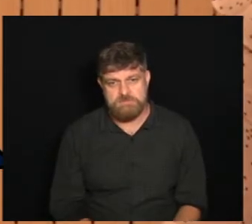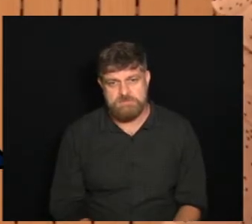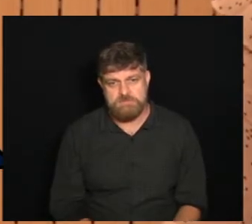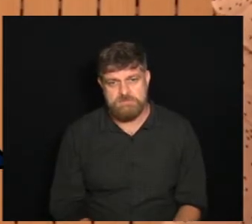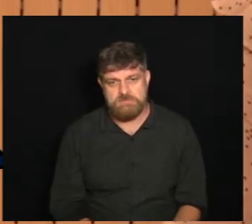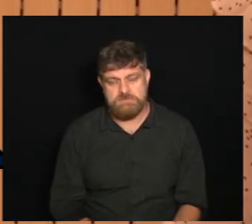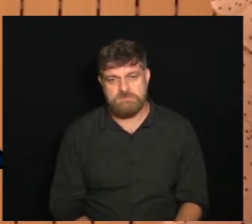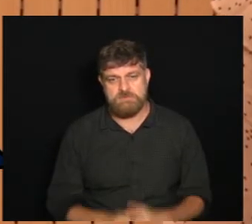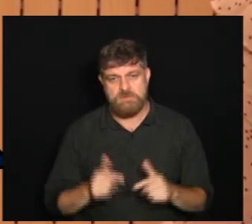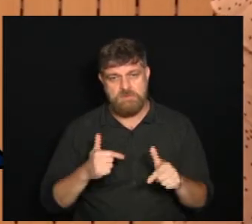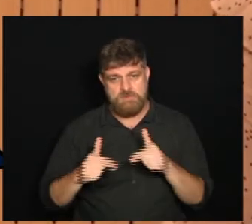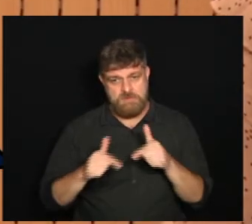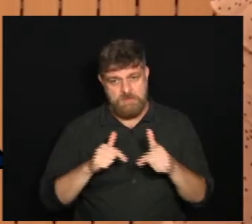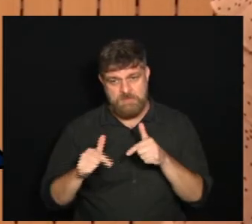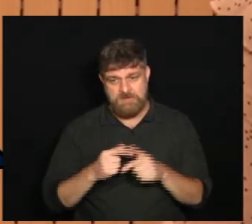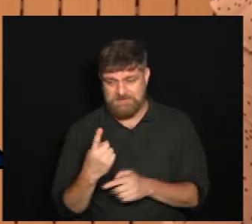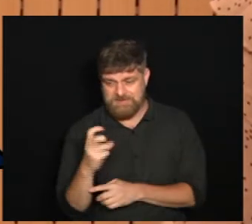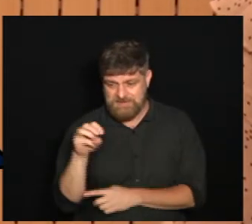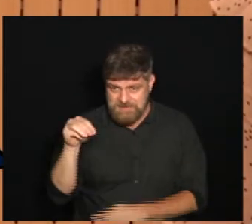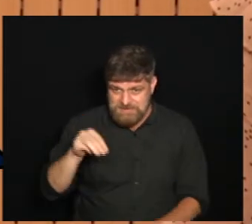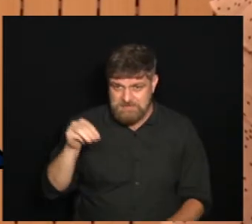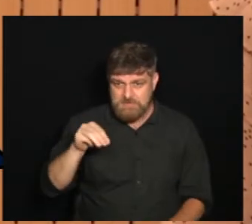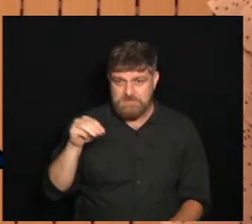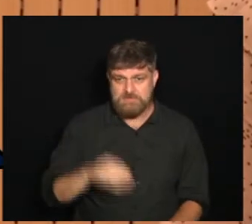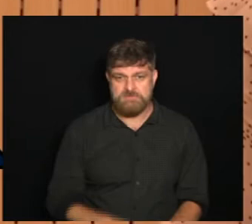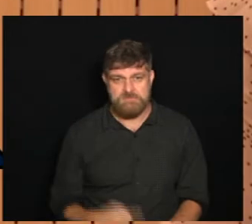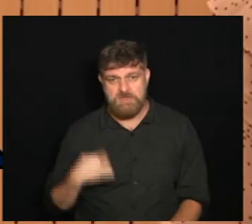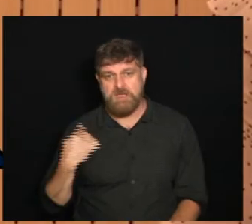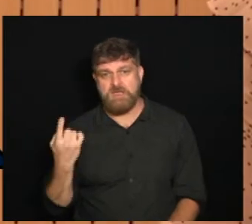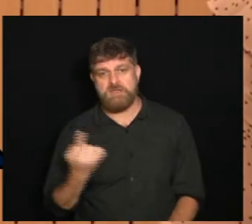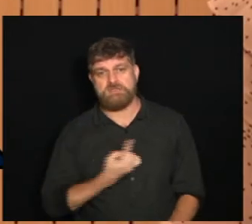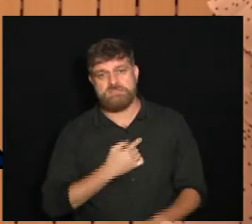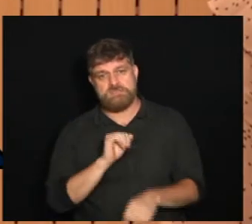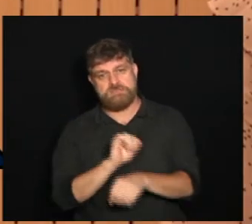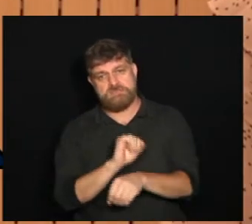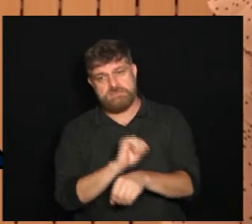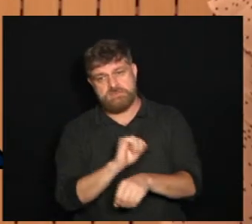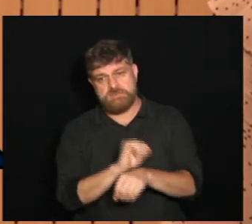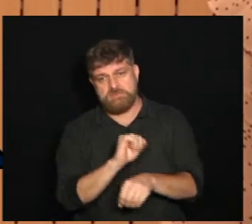os trabalhos mais 15 minutos para que possamos aguardar